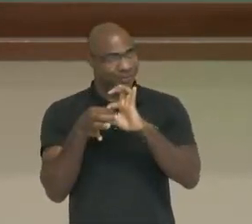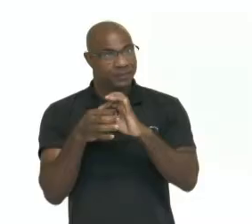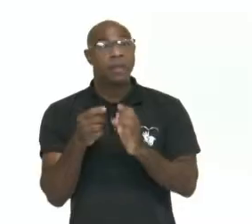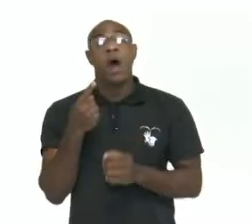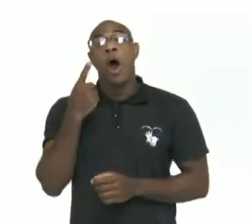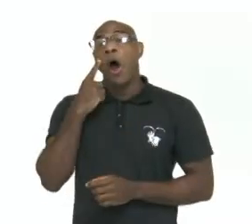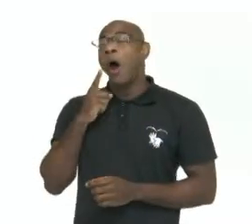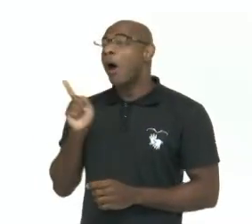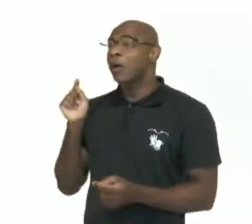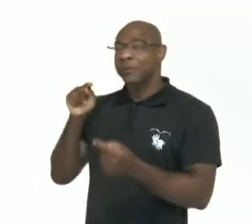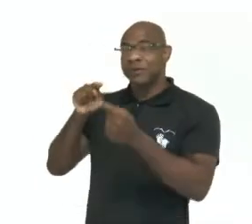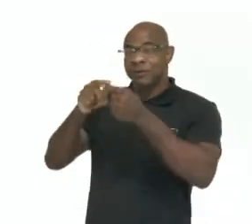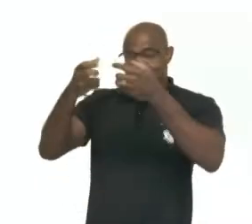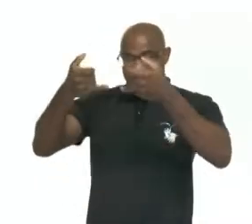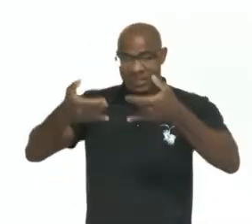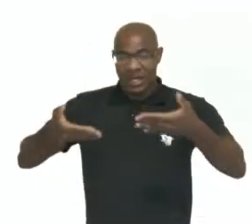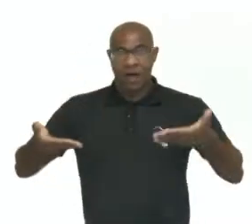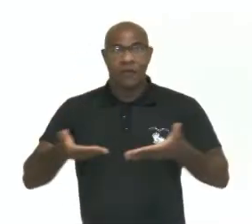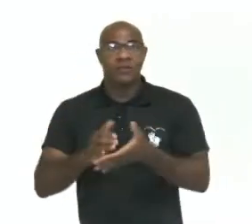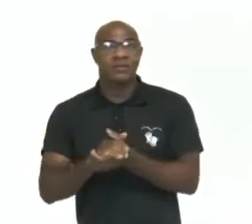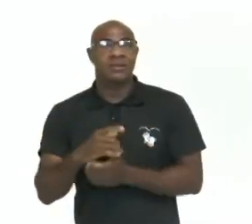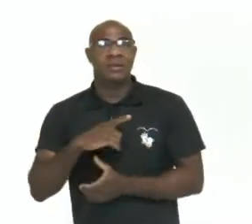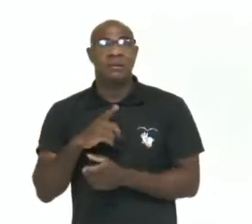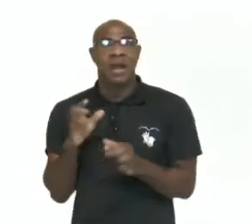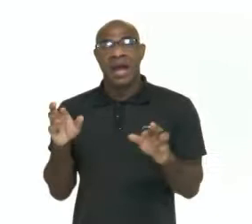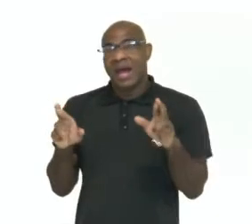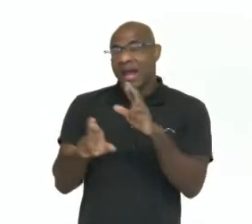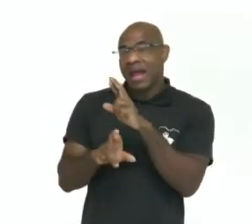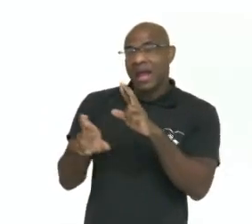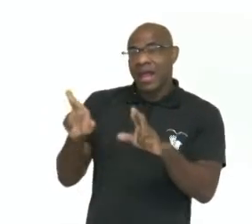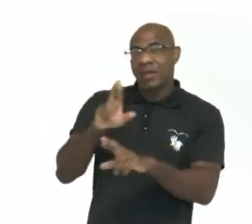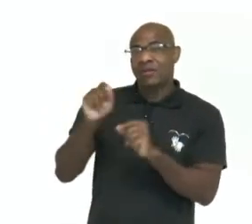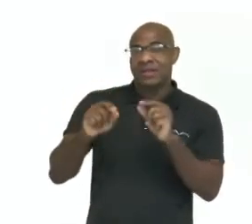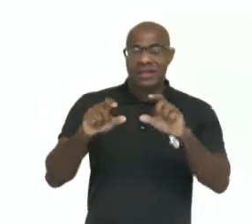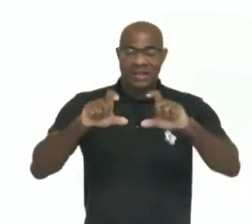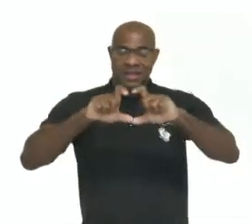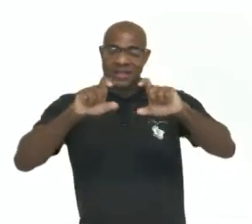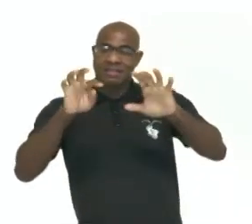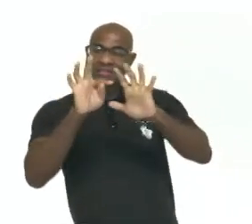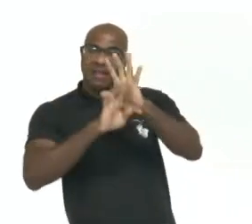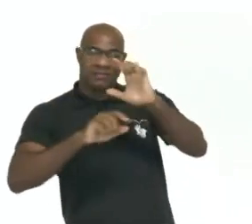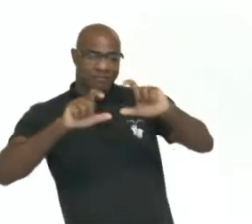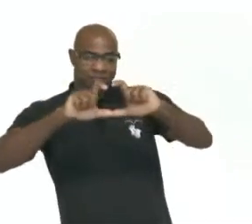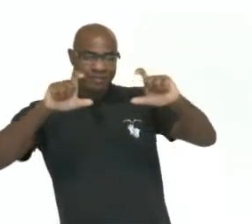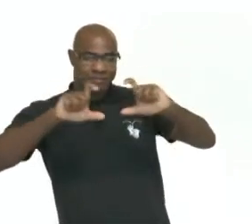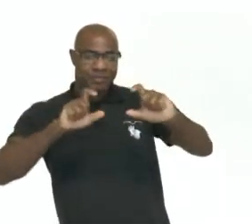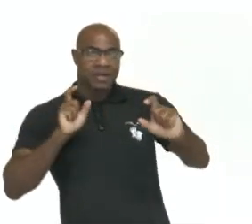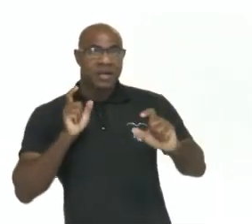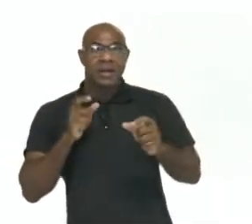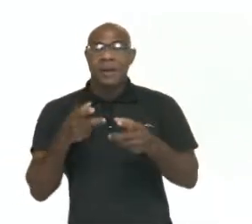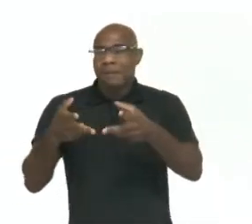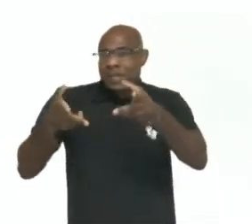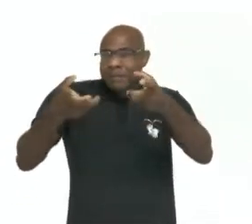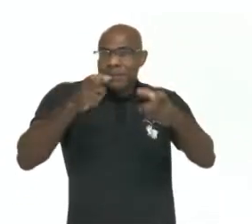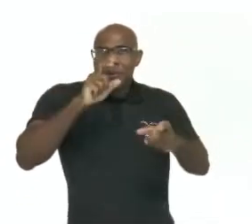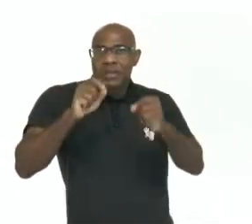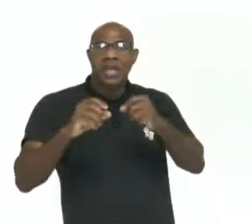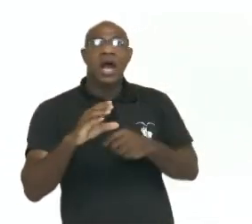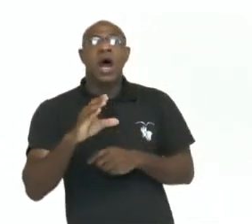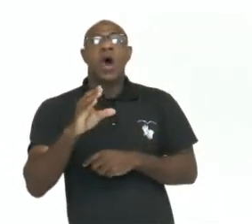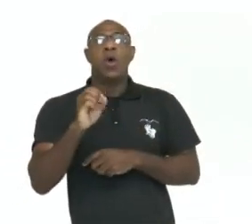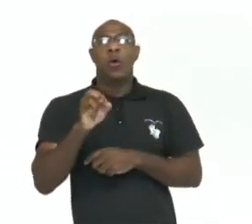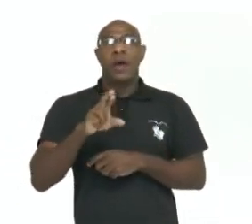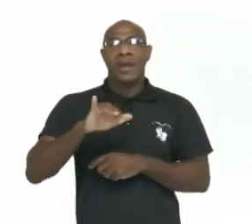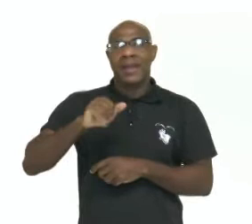objetivos que tu vai trabalhar hoje. Nós vamos estabelecer relações entre partes de texto, identificando a coerência presente nele.